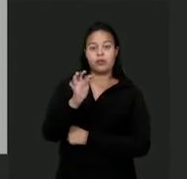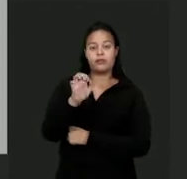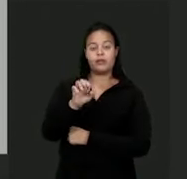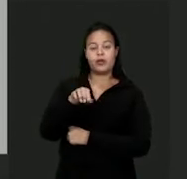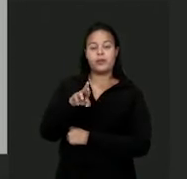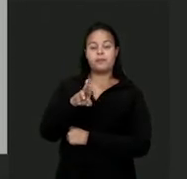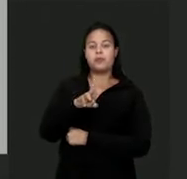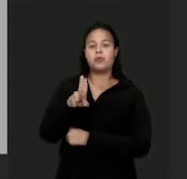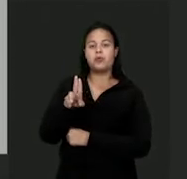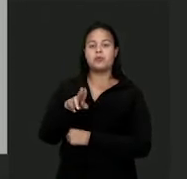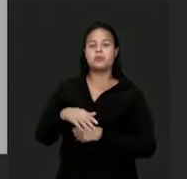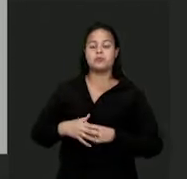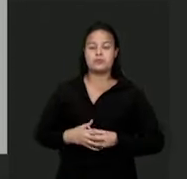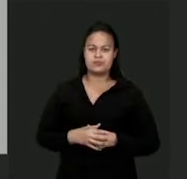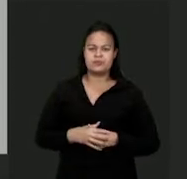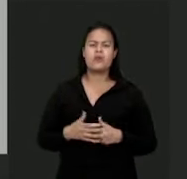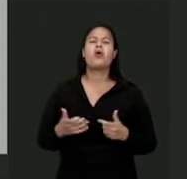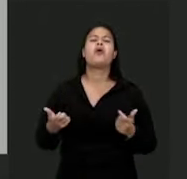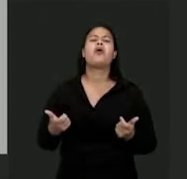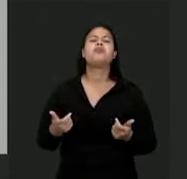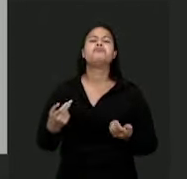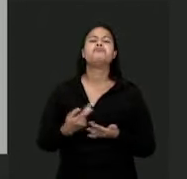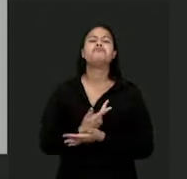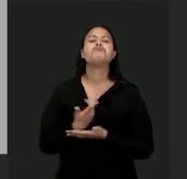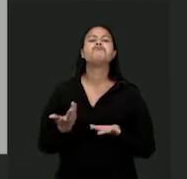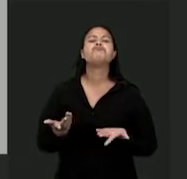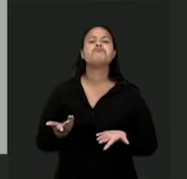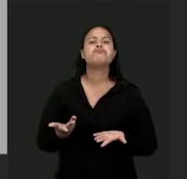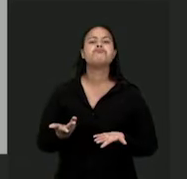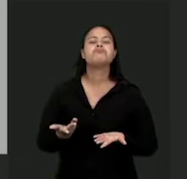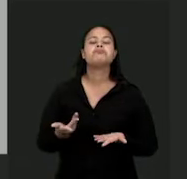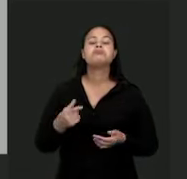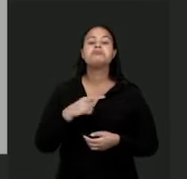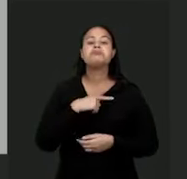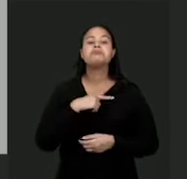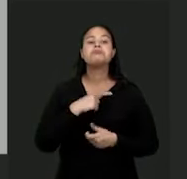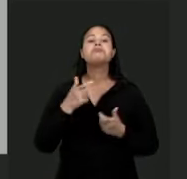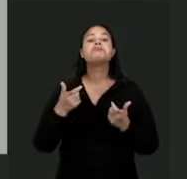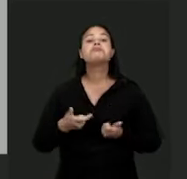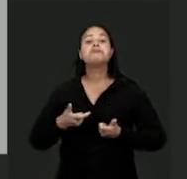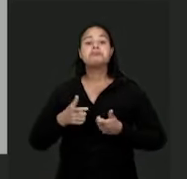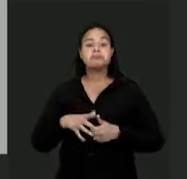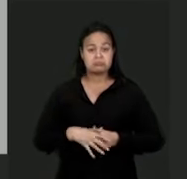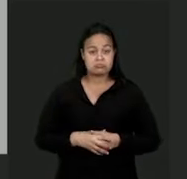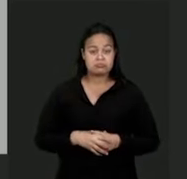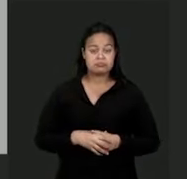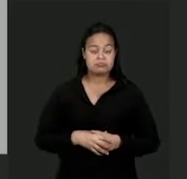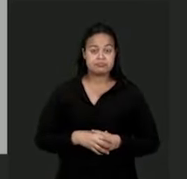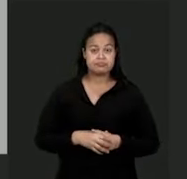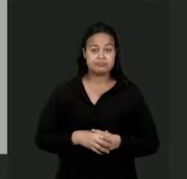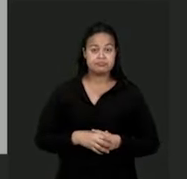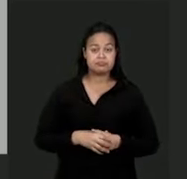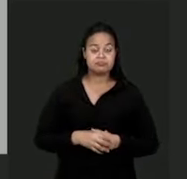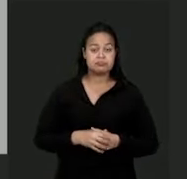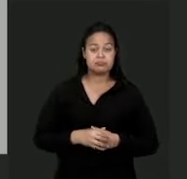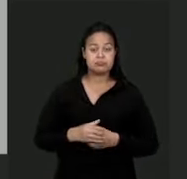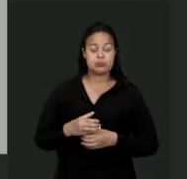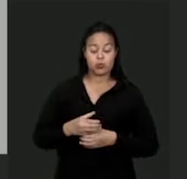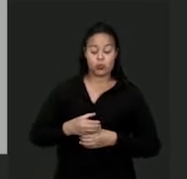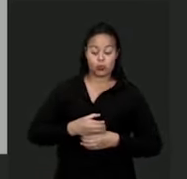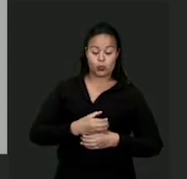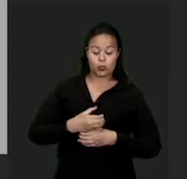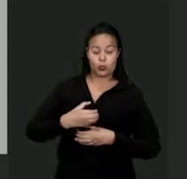Professor, onde que eu tenho fêmur? Fêmur é o seu maior osso longo